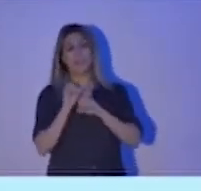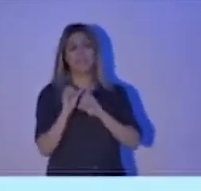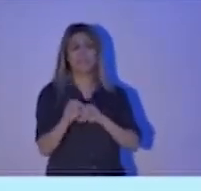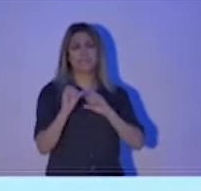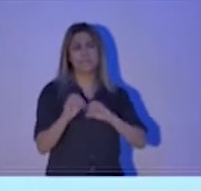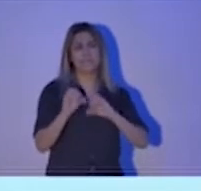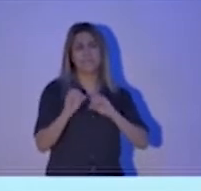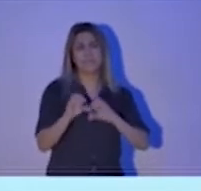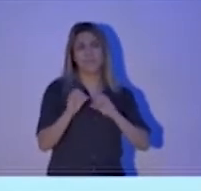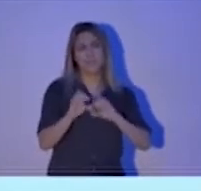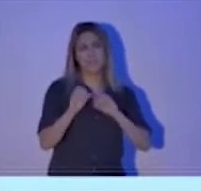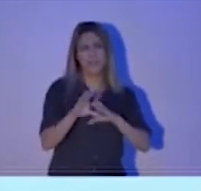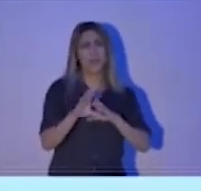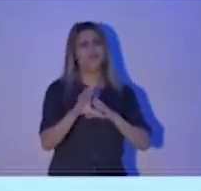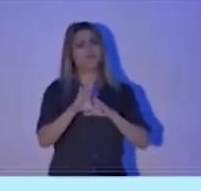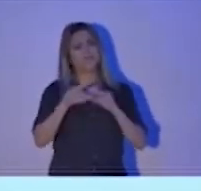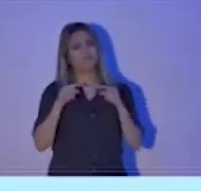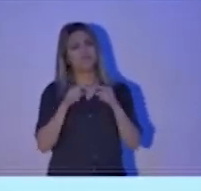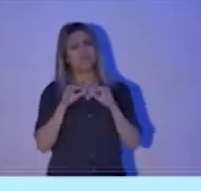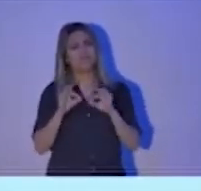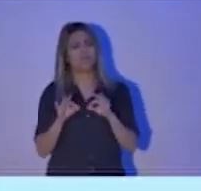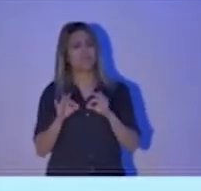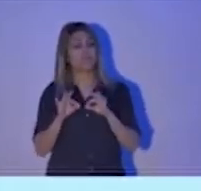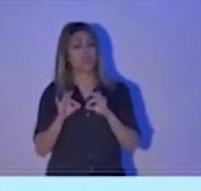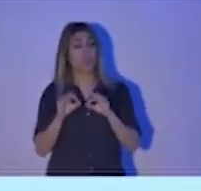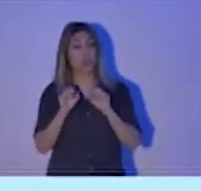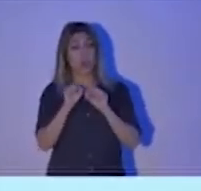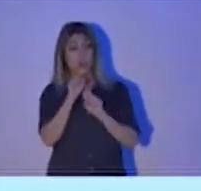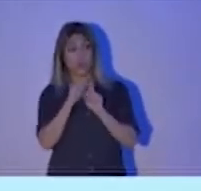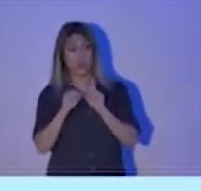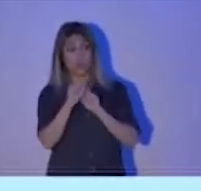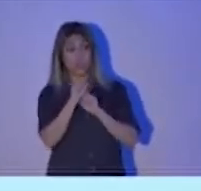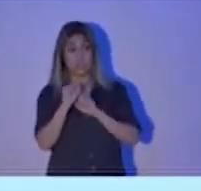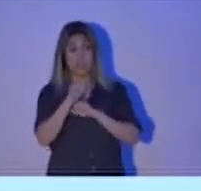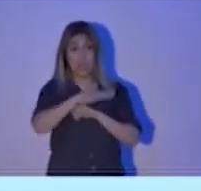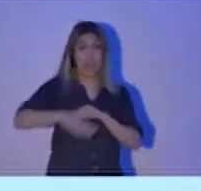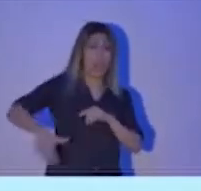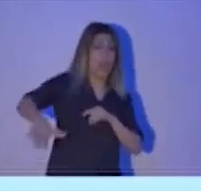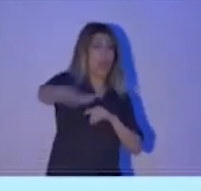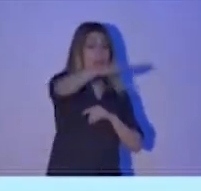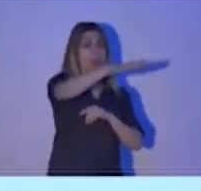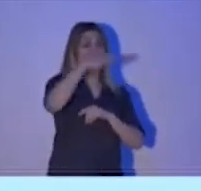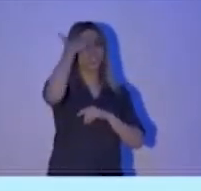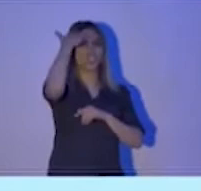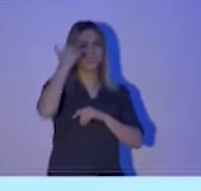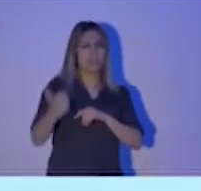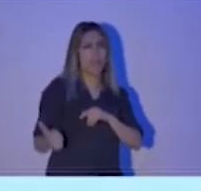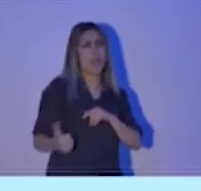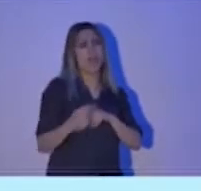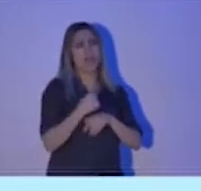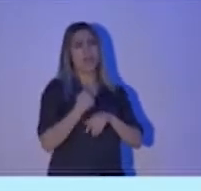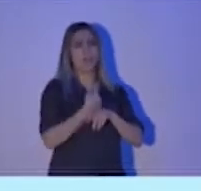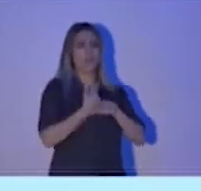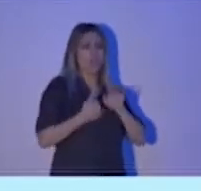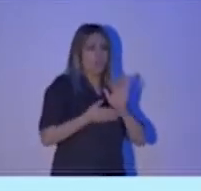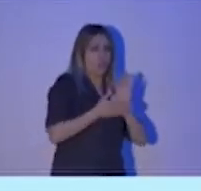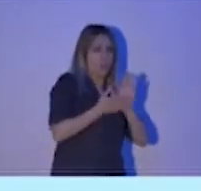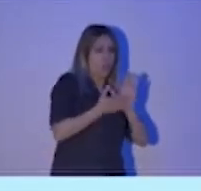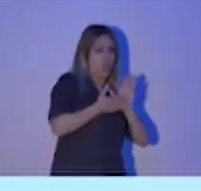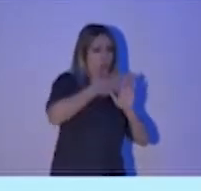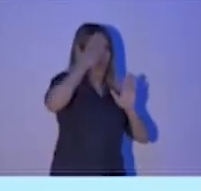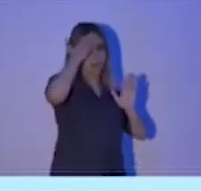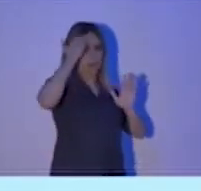certo. E quanto mais a sociedade estiver sabendo dos nossos programas e dos prazos de entrega, inclusive, deputado, nós seremos